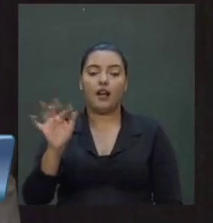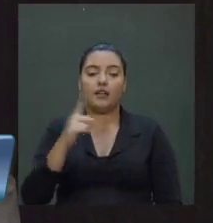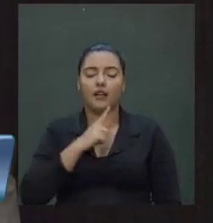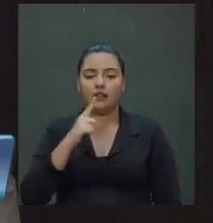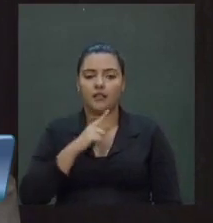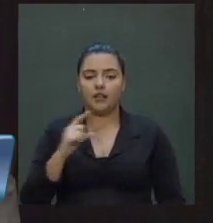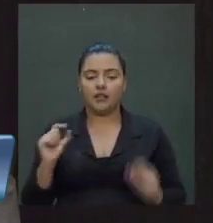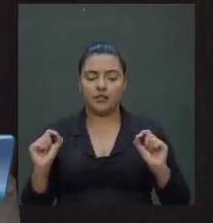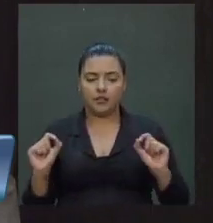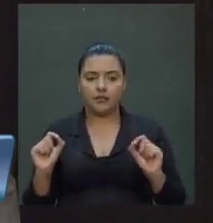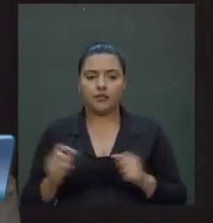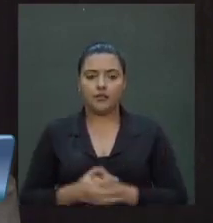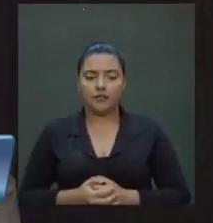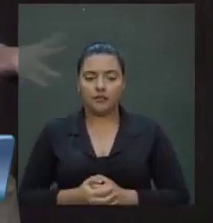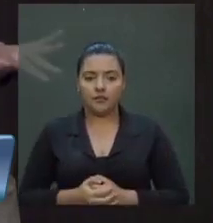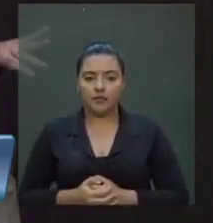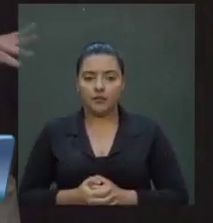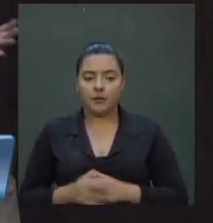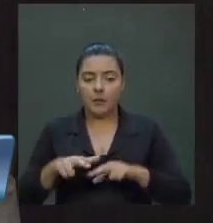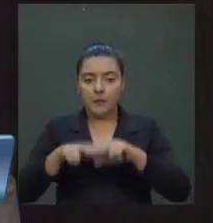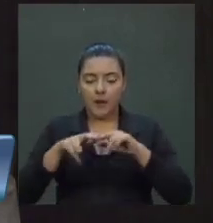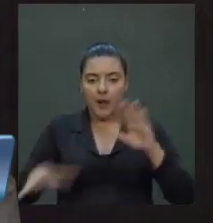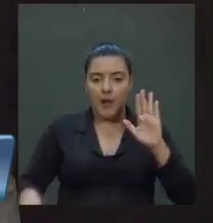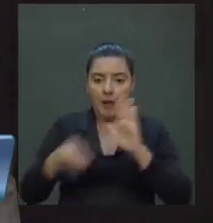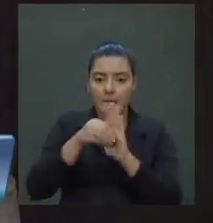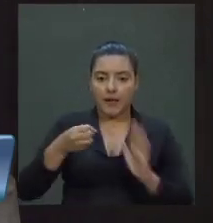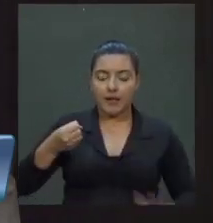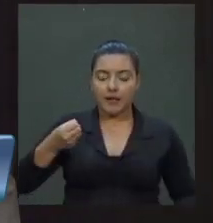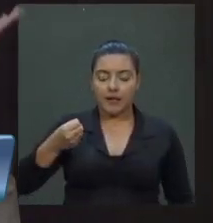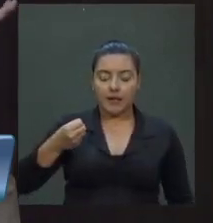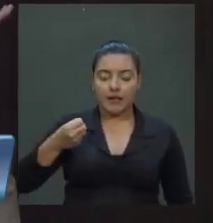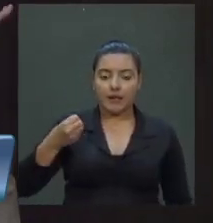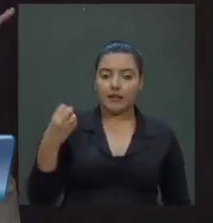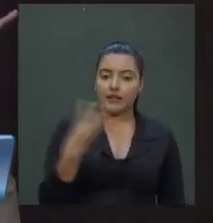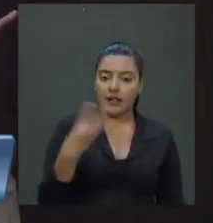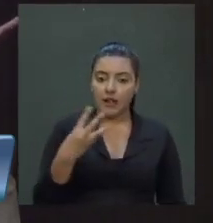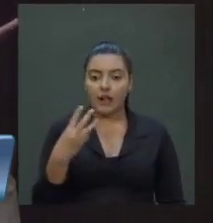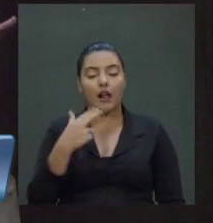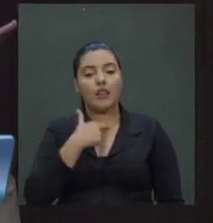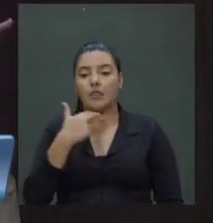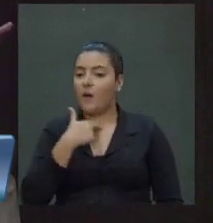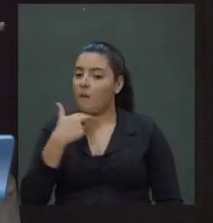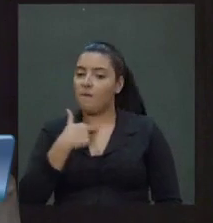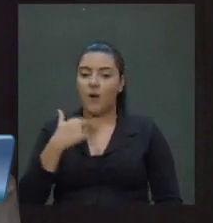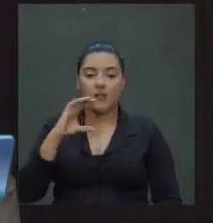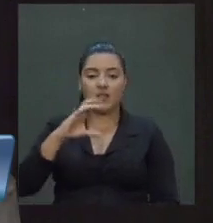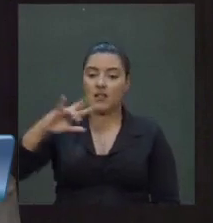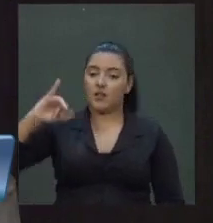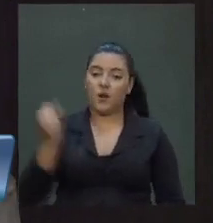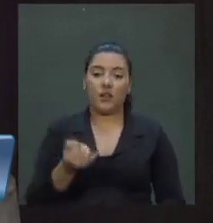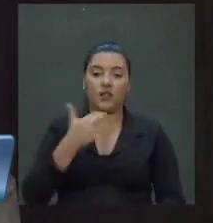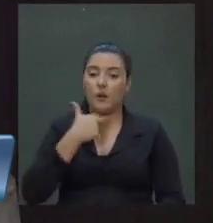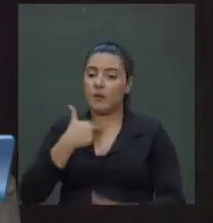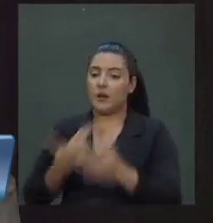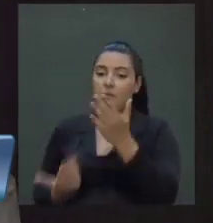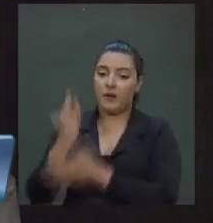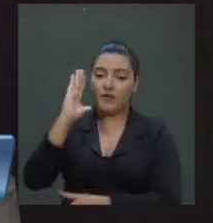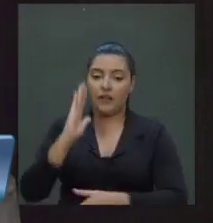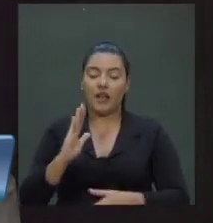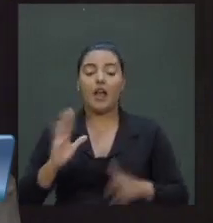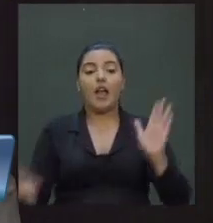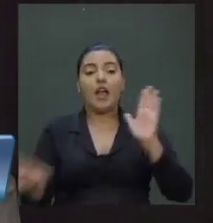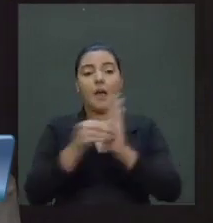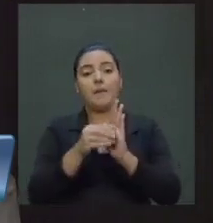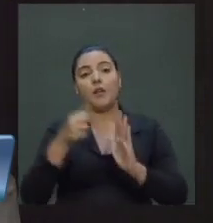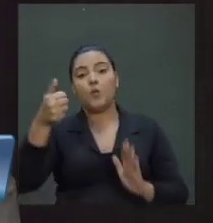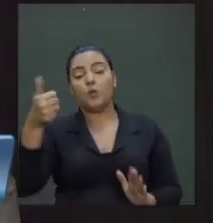das leis. Então, a emenda 3, ela, de pronto, ela não poderia ter passado pela Comissão de Constituição e Justiça. E a emenda 1 e 2,